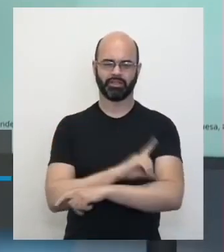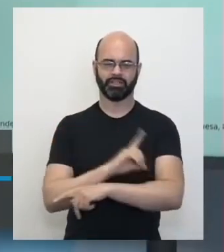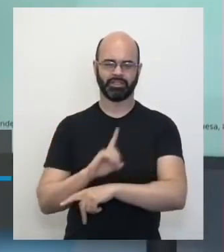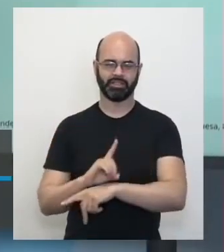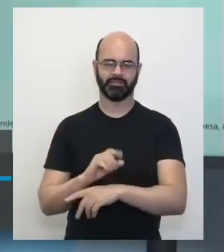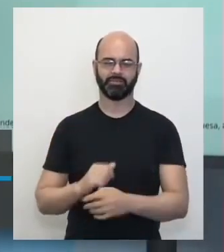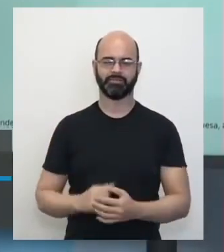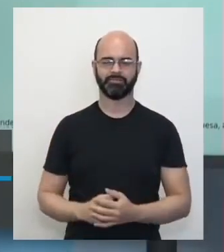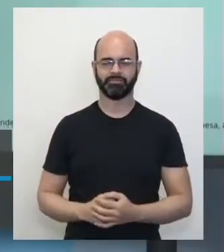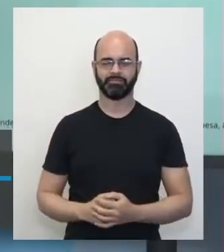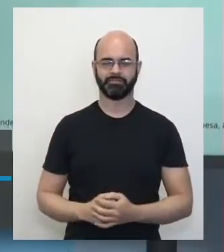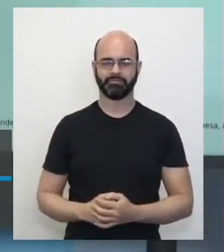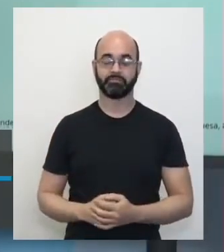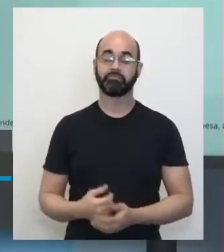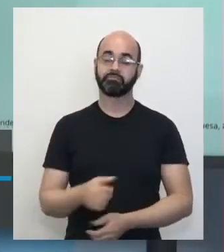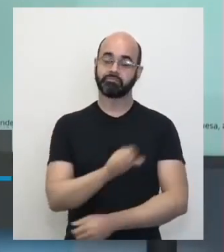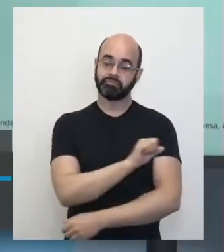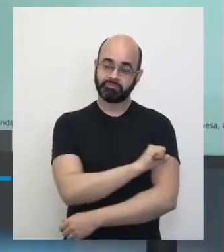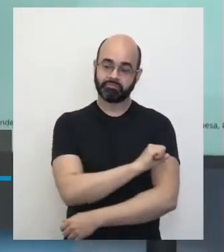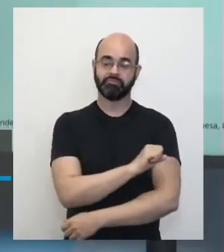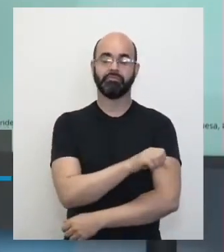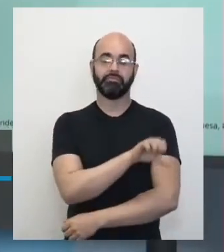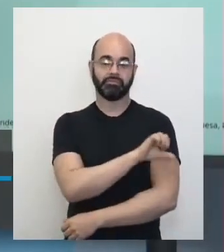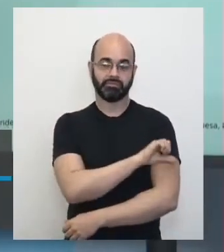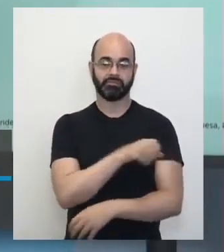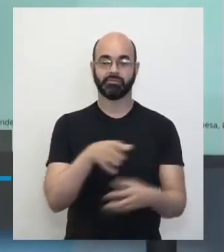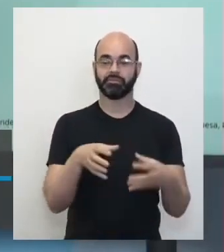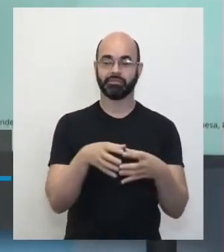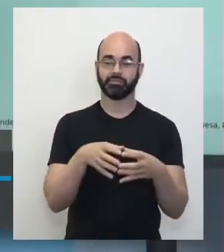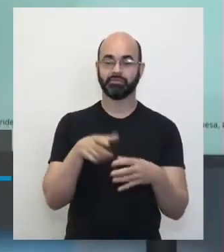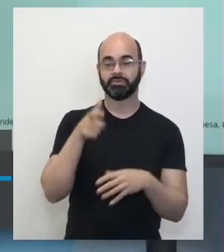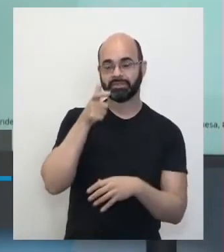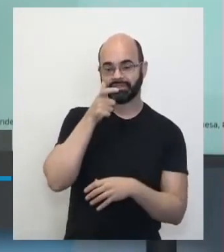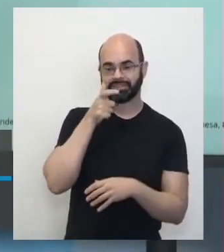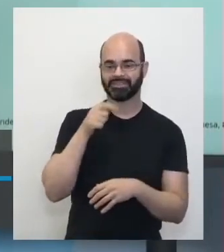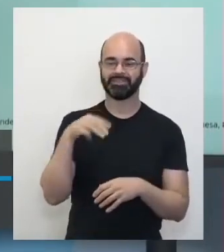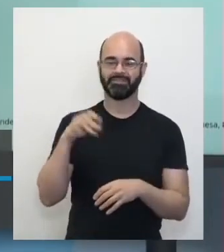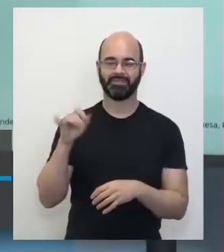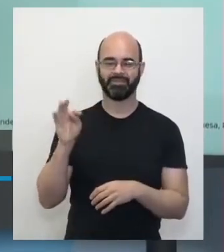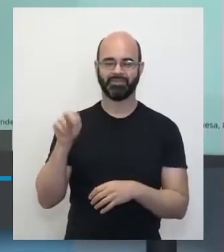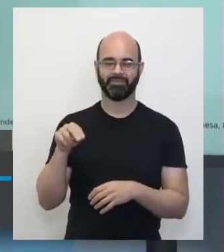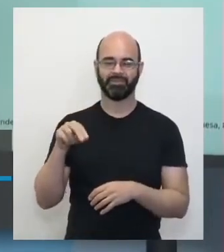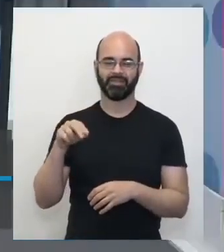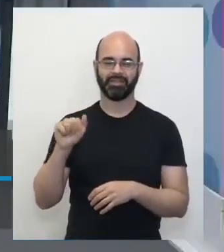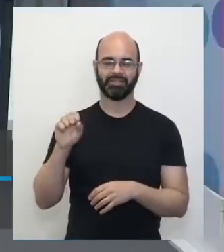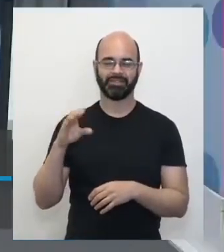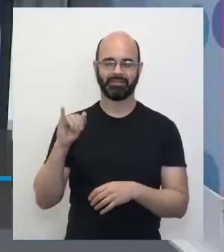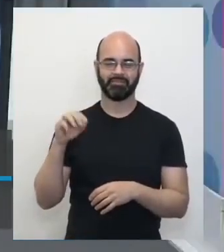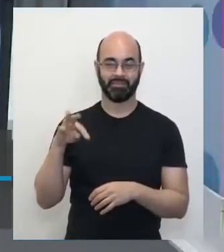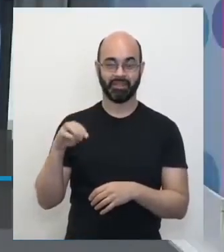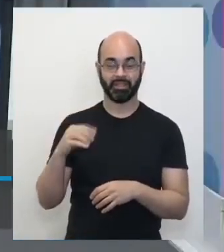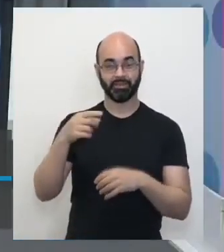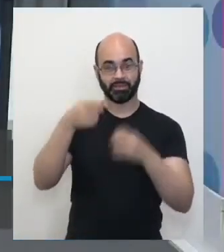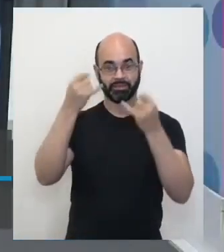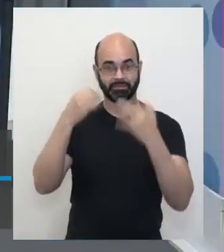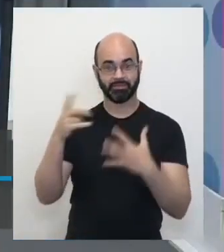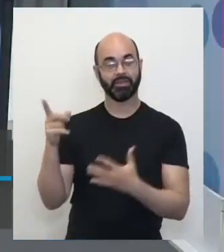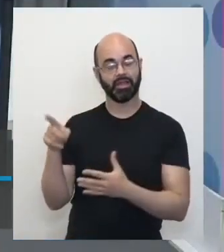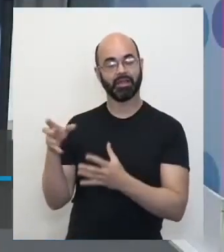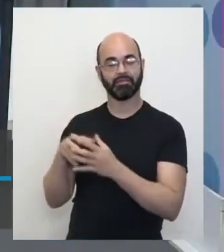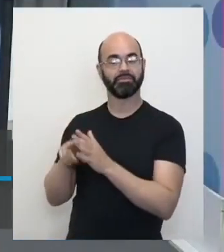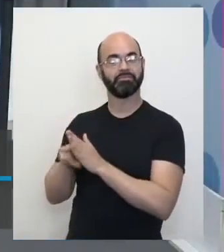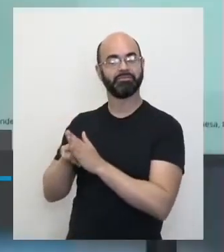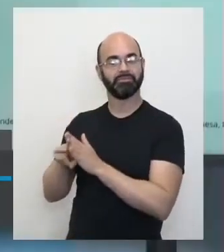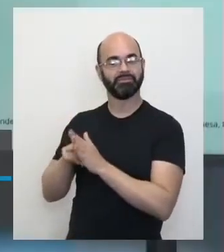alunos do 8º e 9º ano estão vendo aí o conteúdo referente ao Milton Nascimento, né? Esse geógrafo, bem legal.